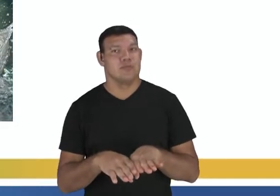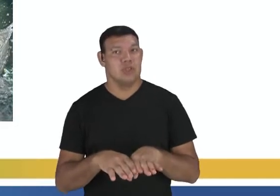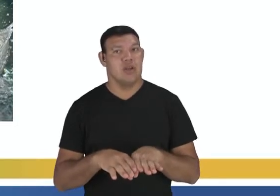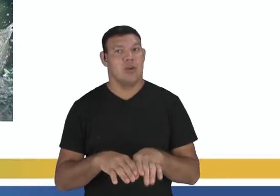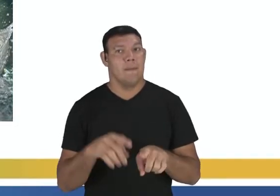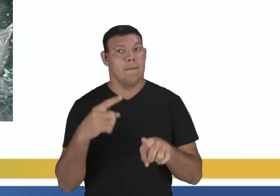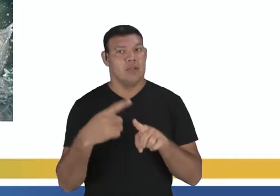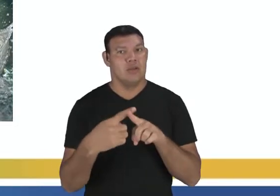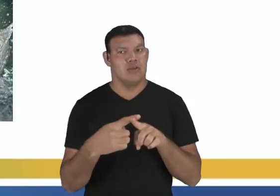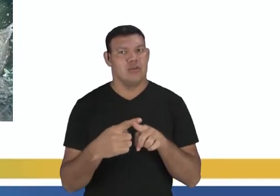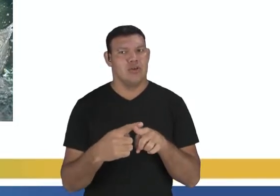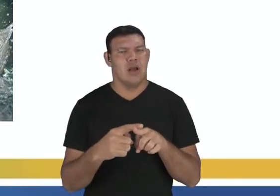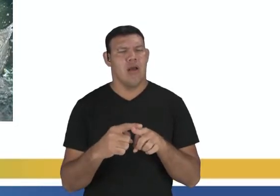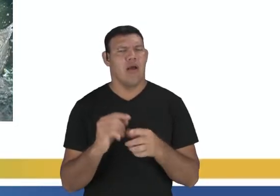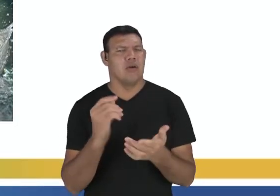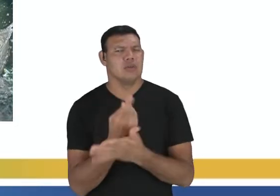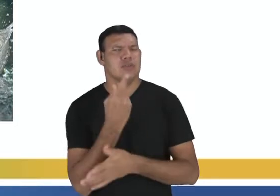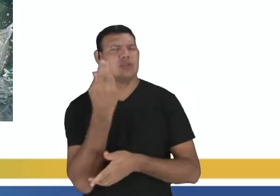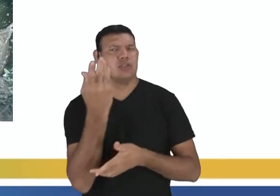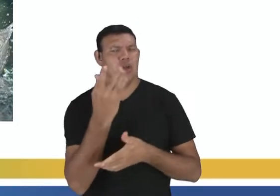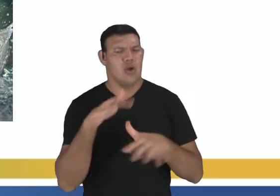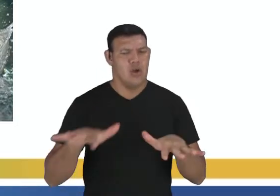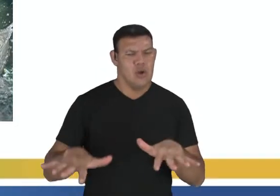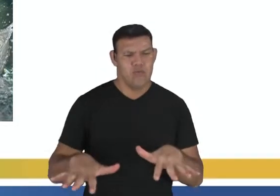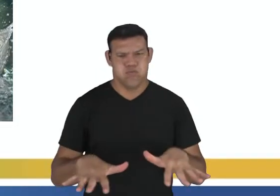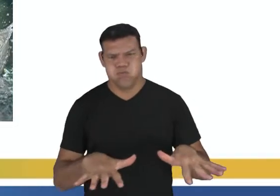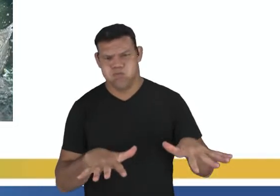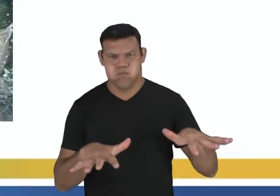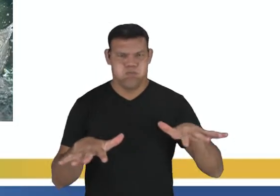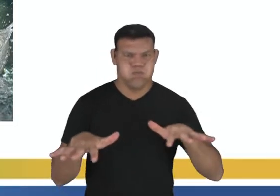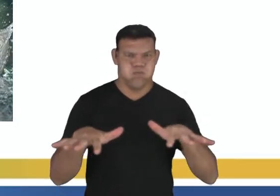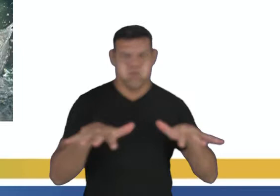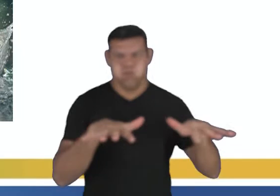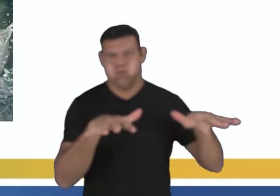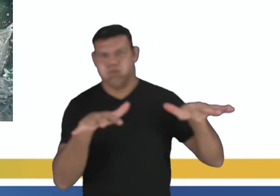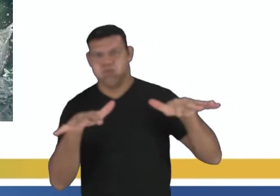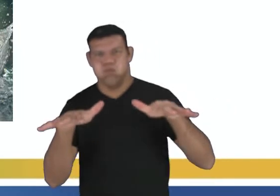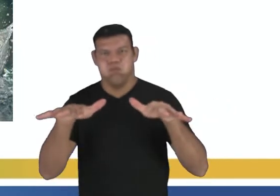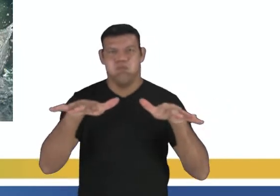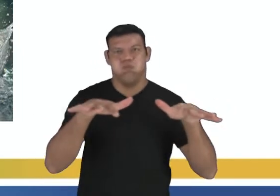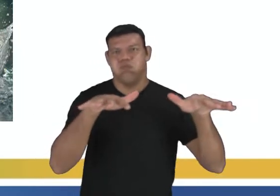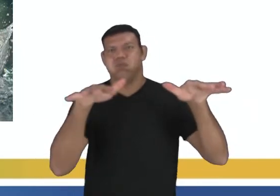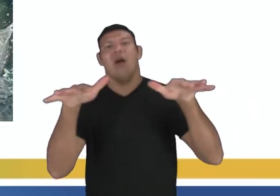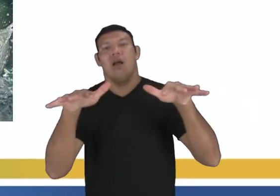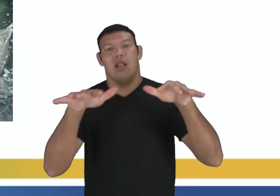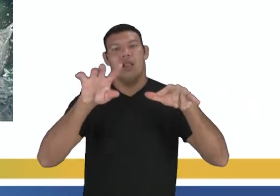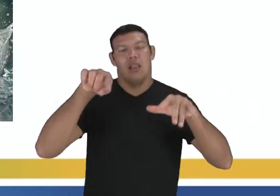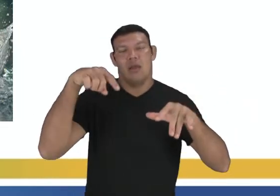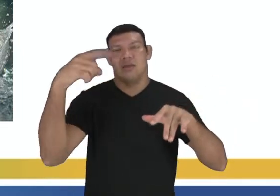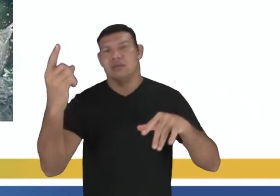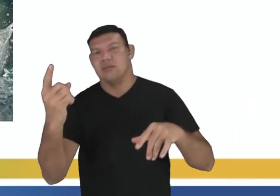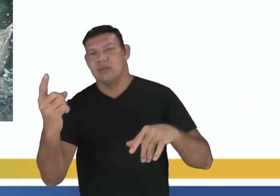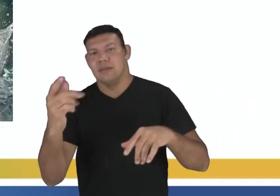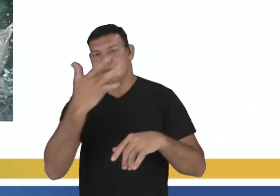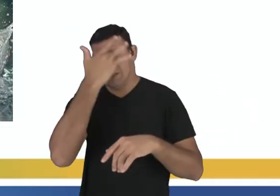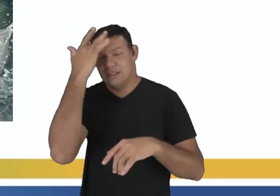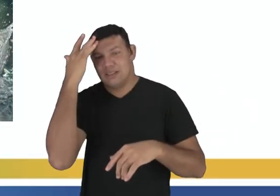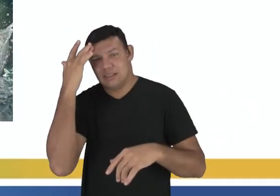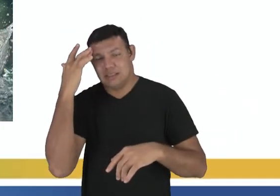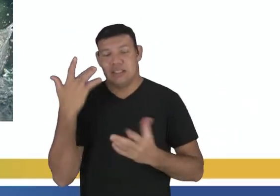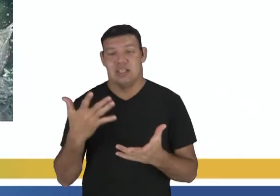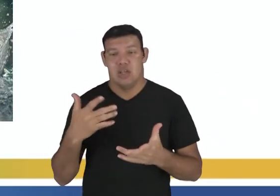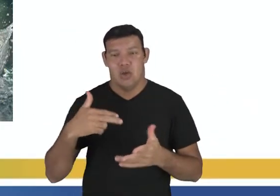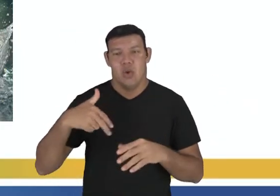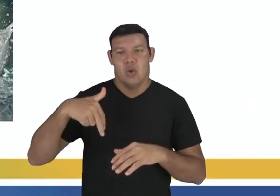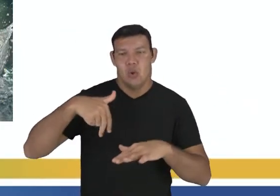depois de grandes enchentes, né? Quando nós vemos ali que pessoas entram na água que está ali, na água suja, que chega até